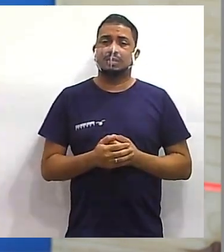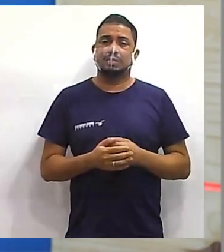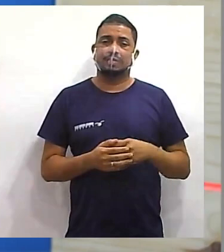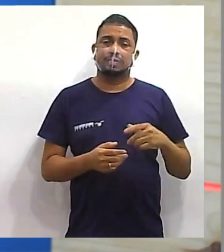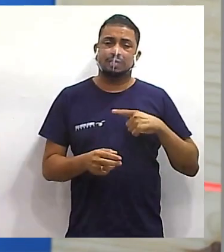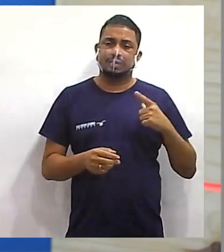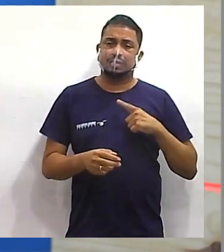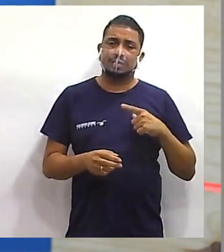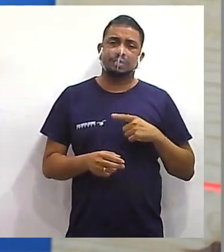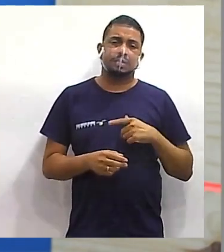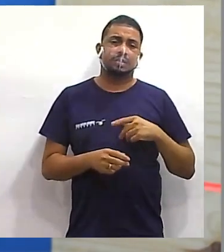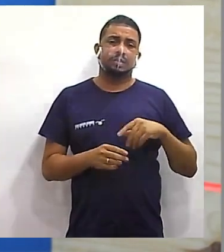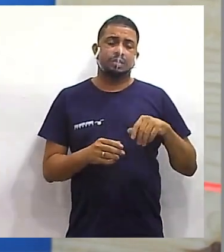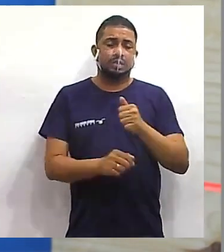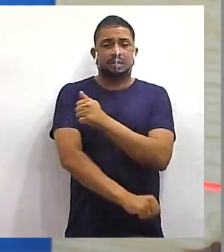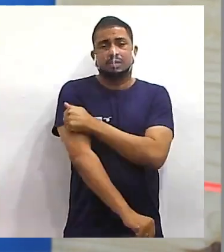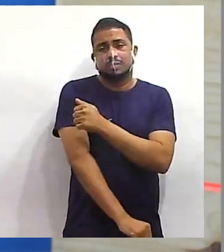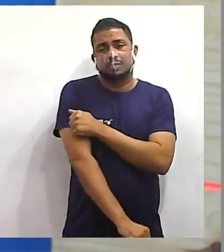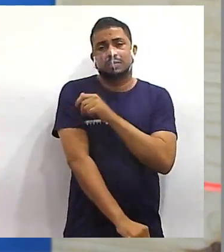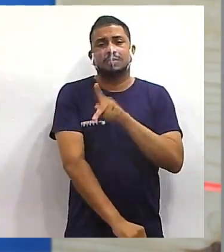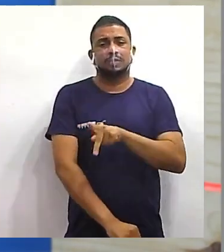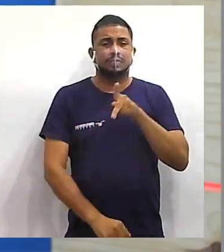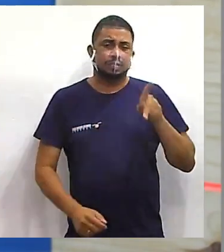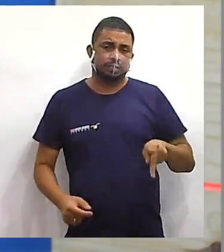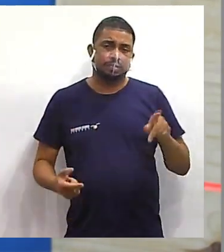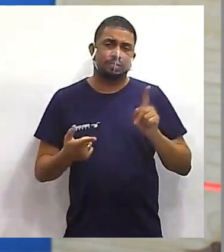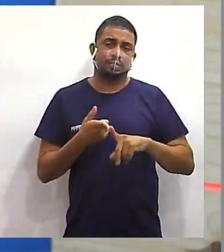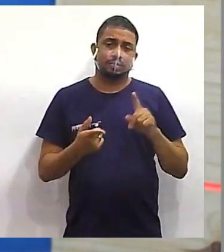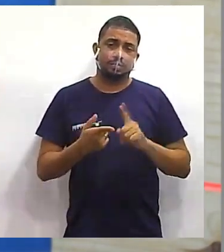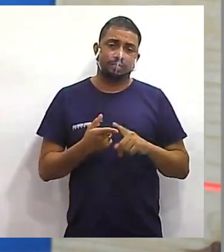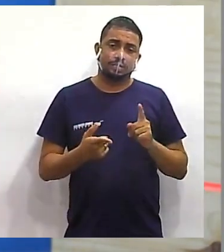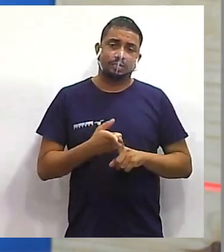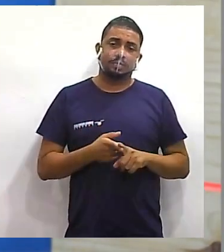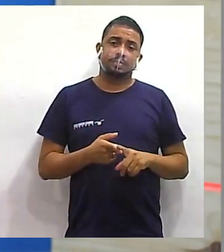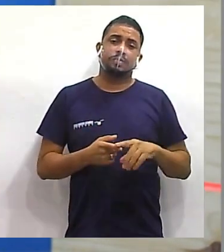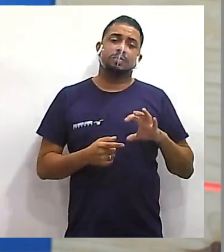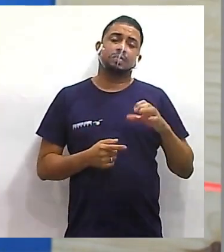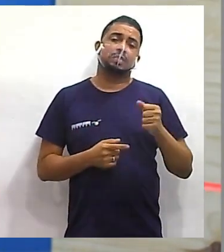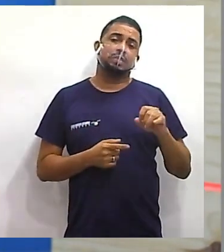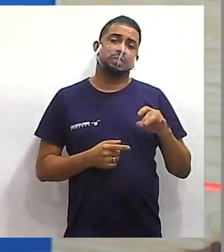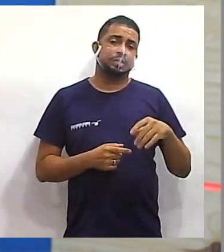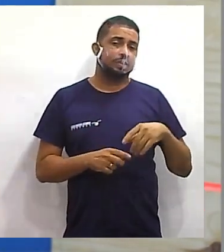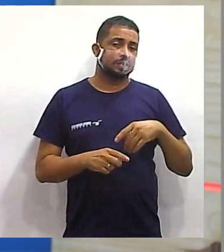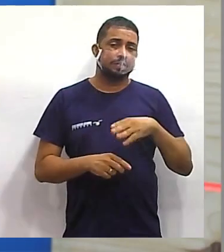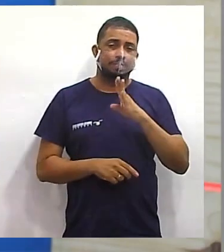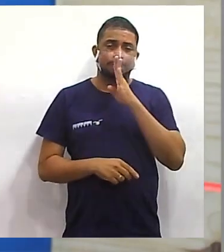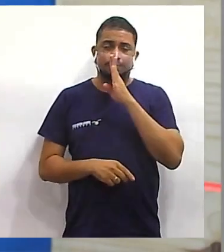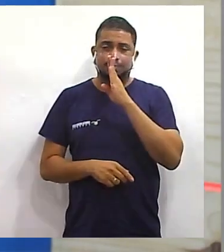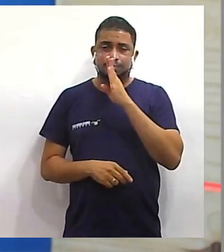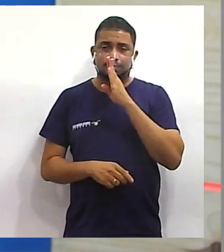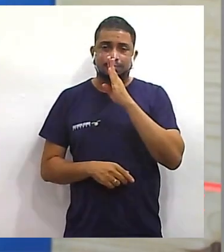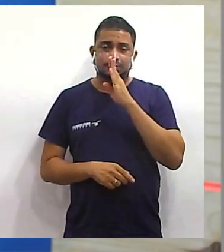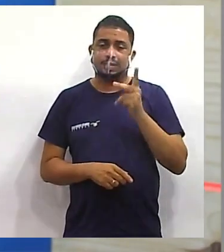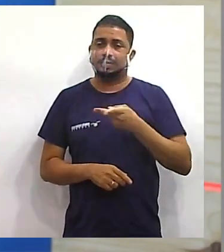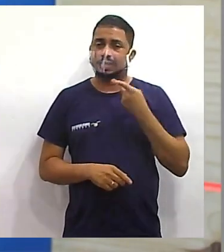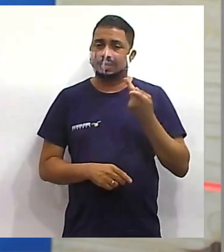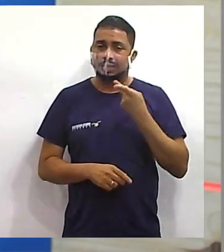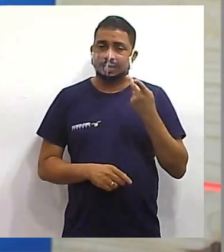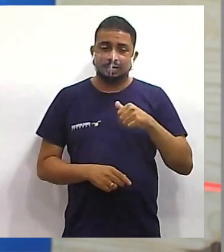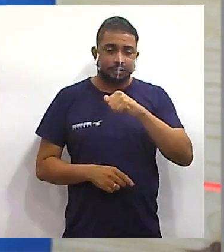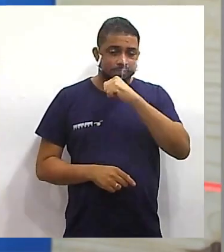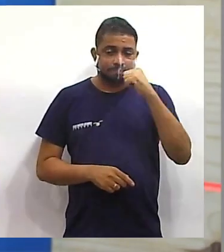cerceados, tanto estudantes como professores intelectuais, cerceados da sua palavra. E